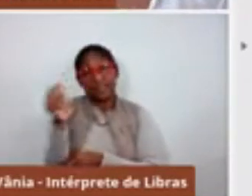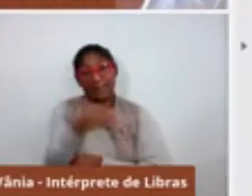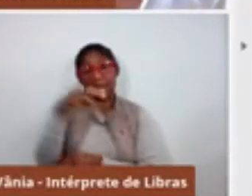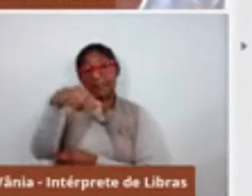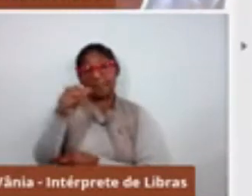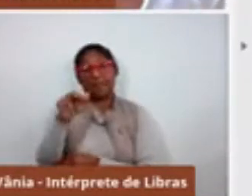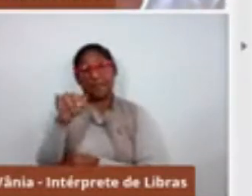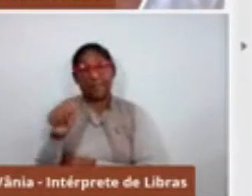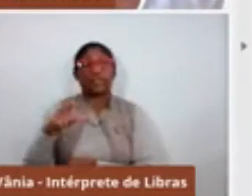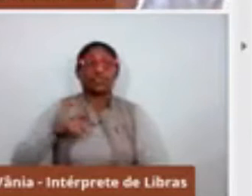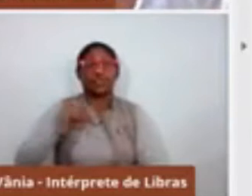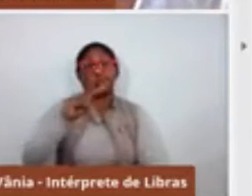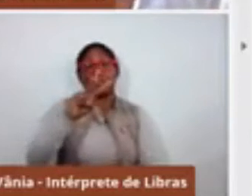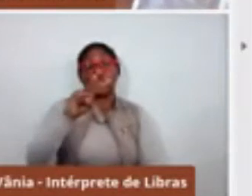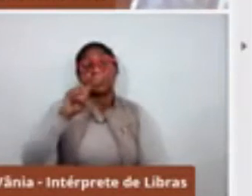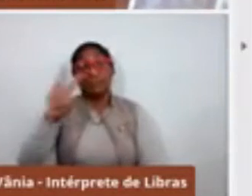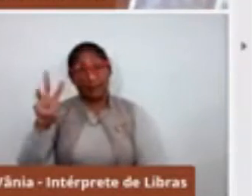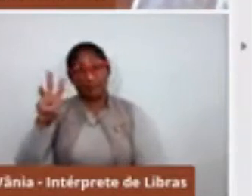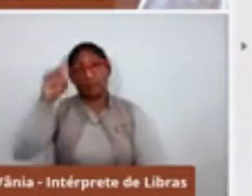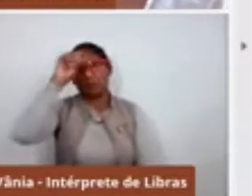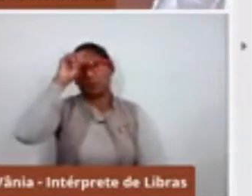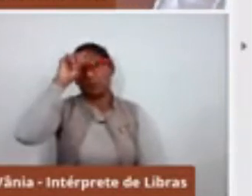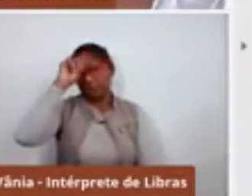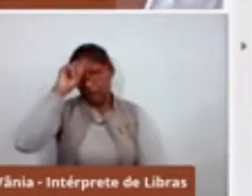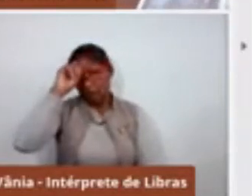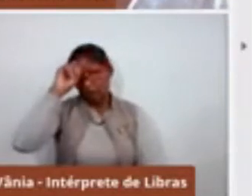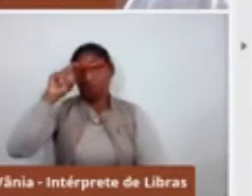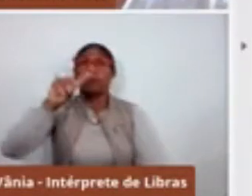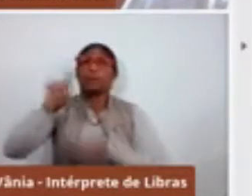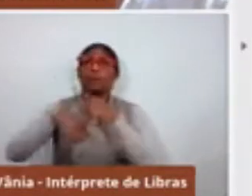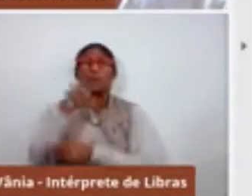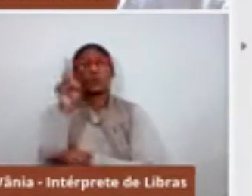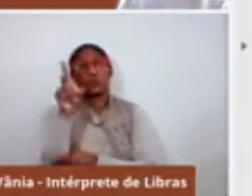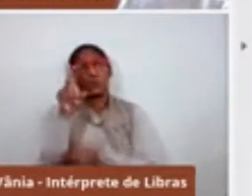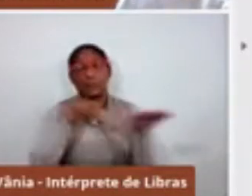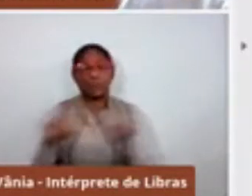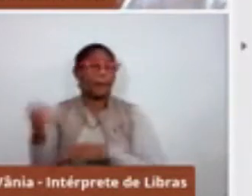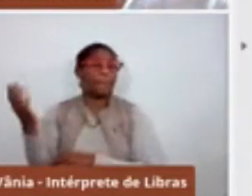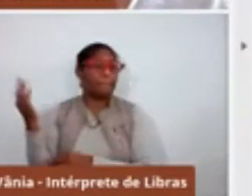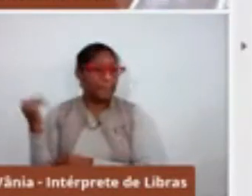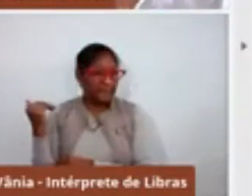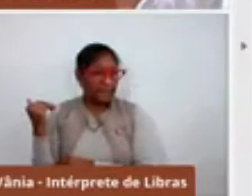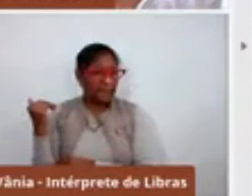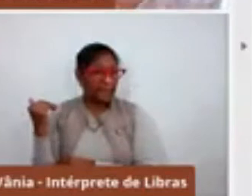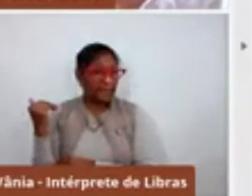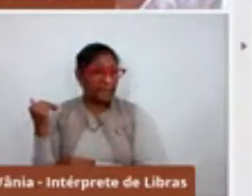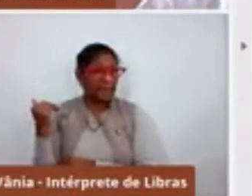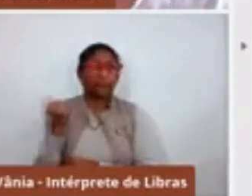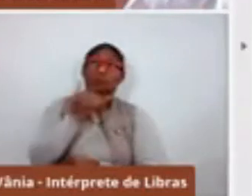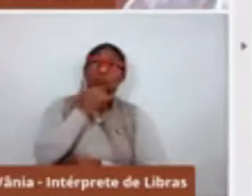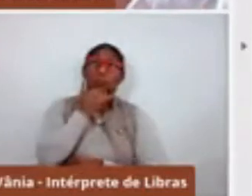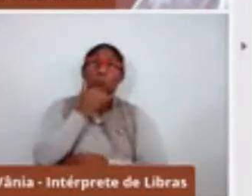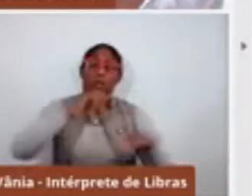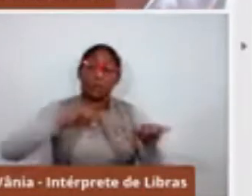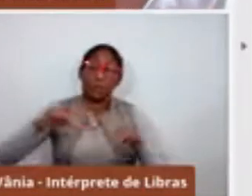23 hospitalizações na semana anterior, foi a 12 na semana passada, e na última semana, na semana